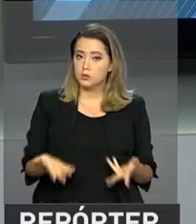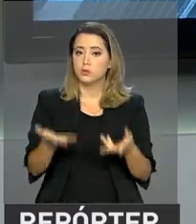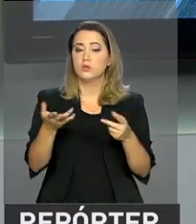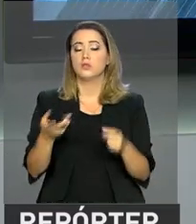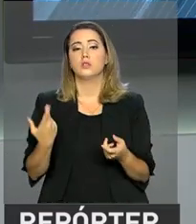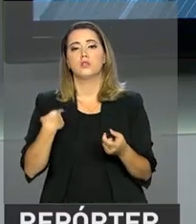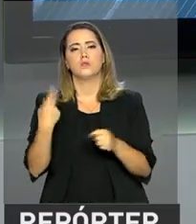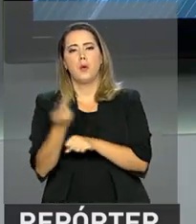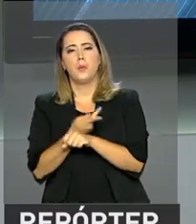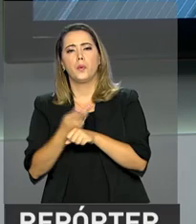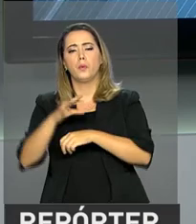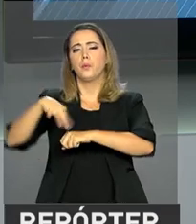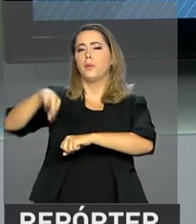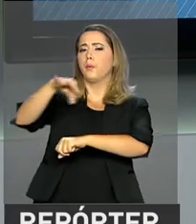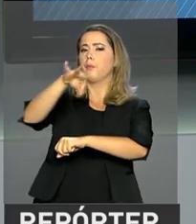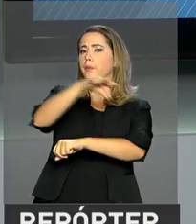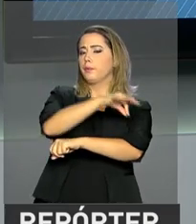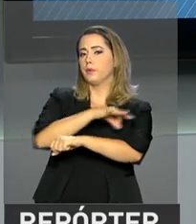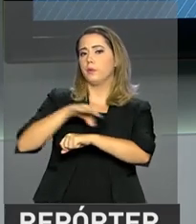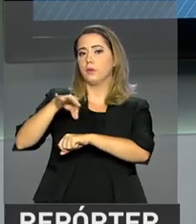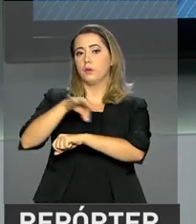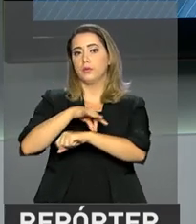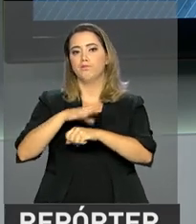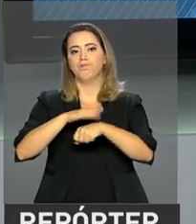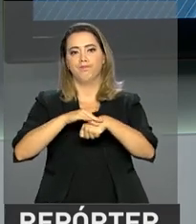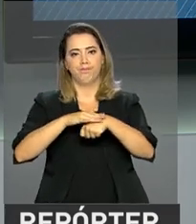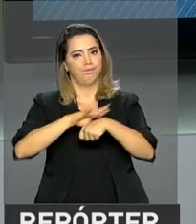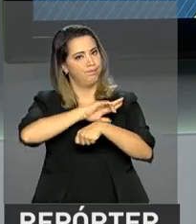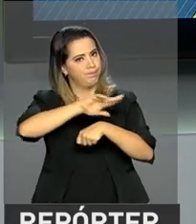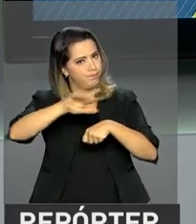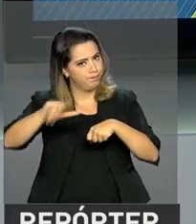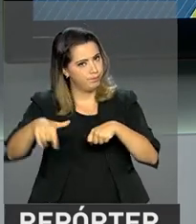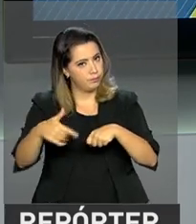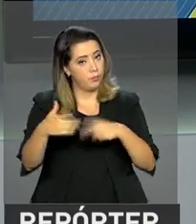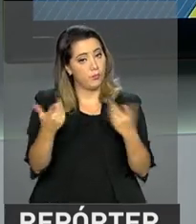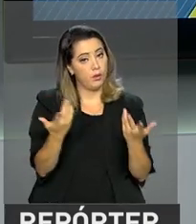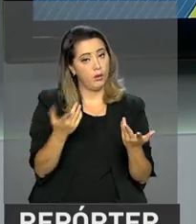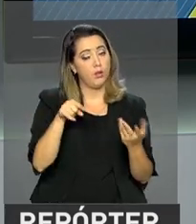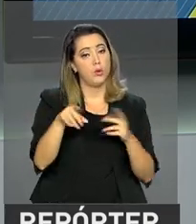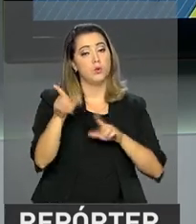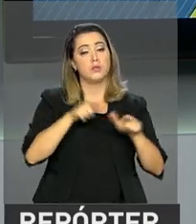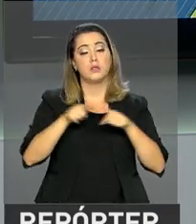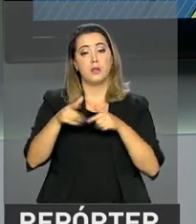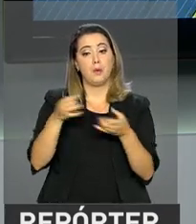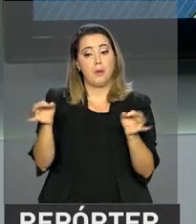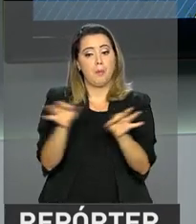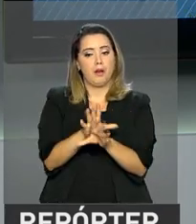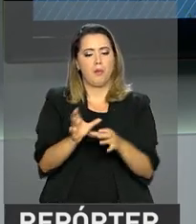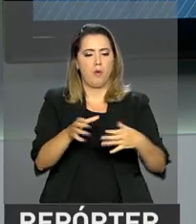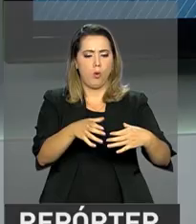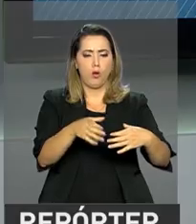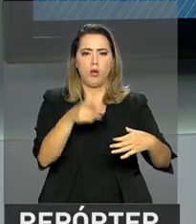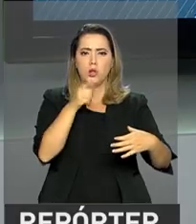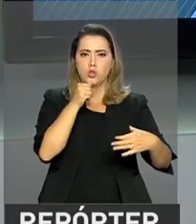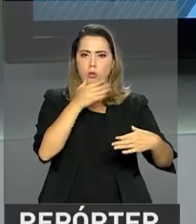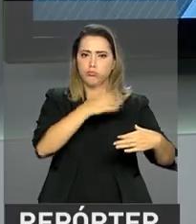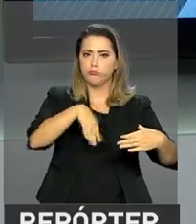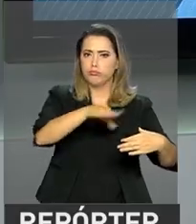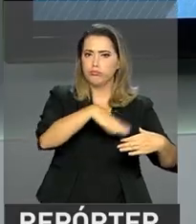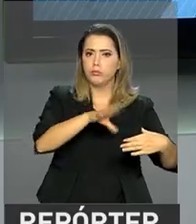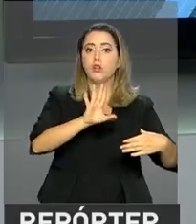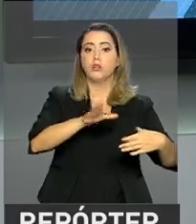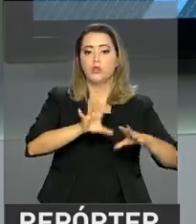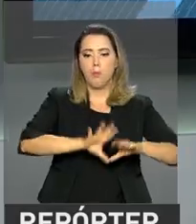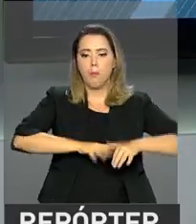ao mosquito Aedes aegypti, transmissor de doenças como a dengue, zika e chikungunya. As ações para eliminar os criadouros do mosquito já estão